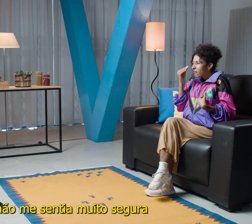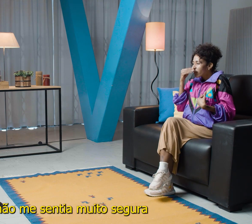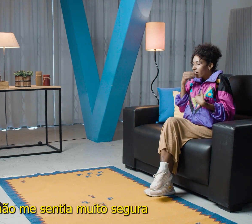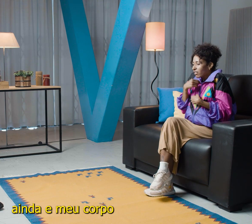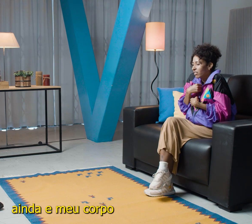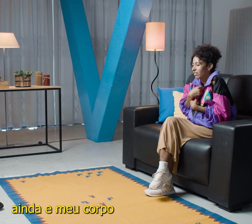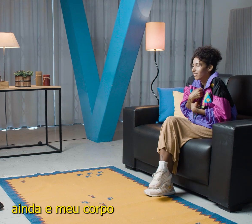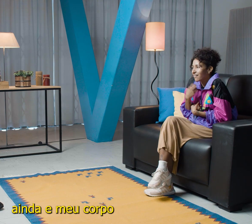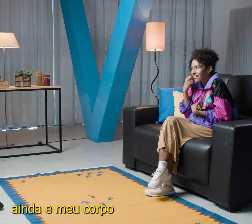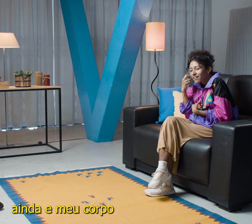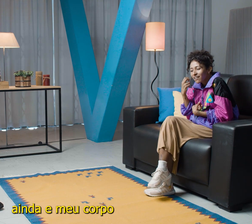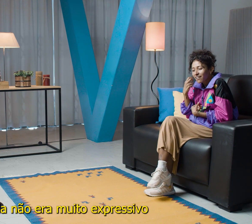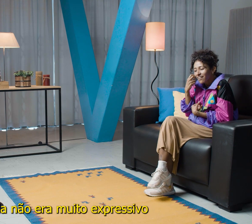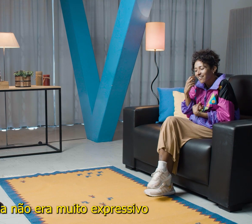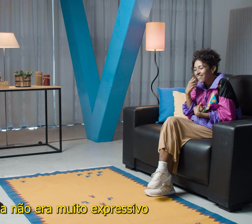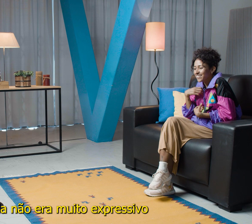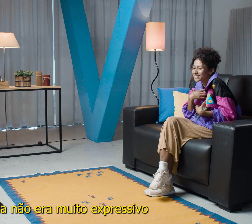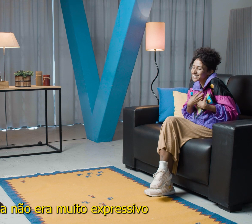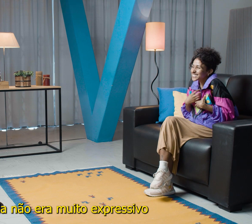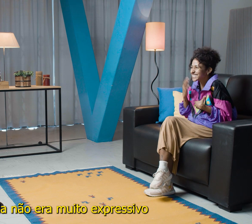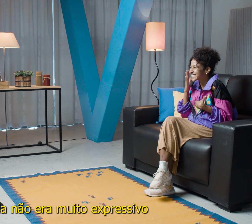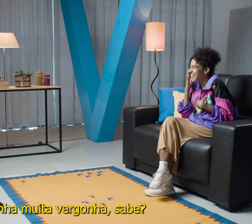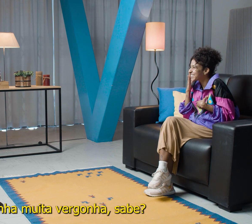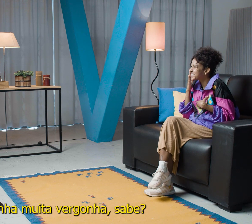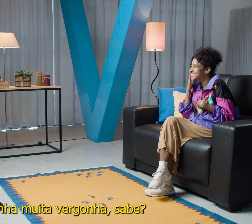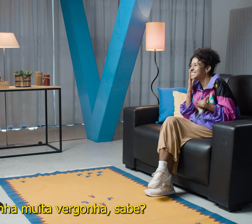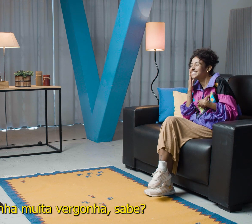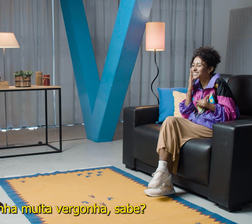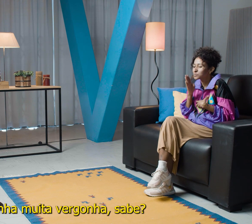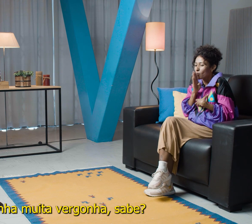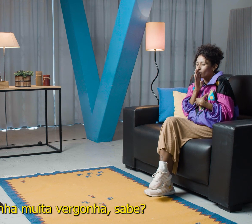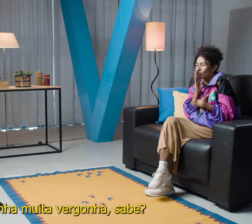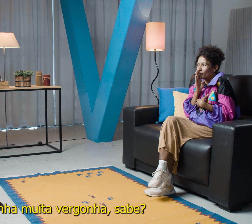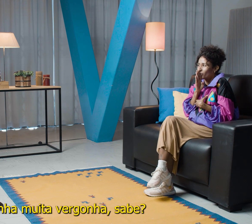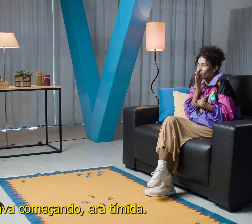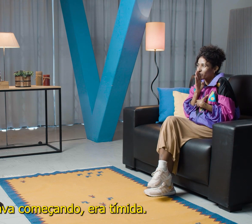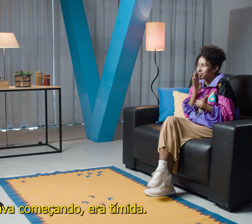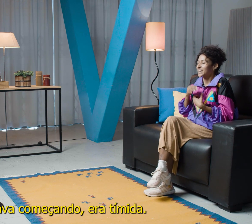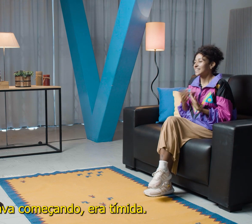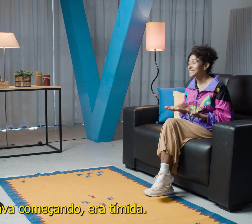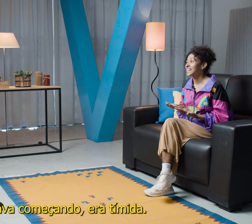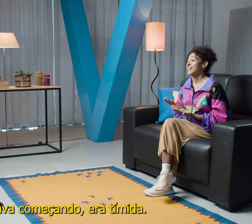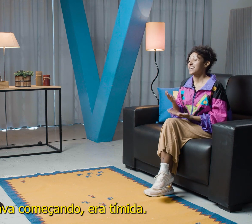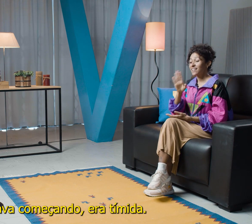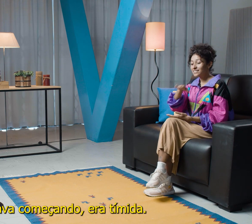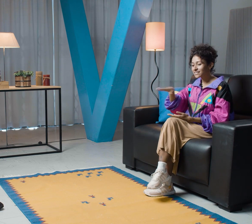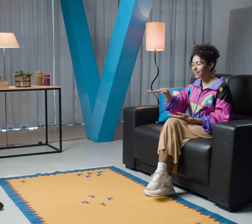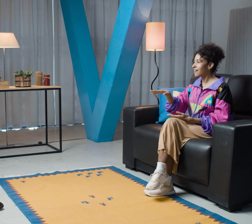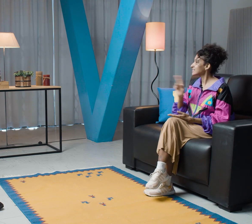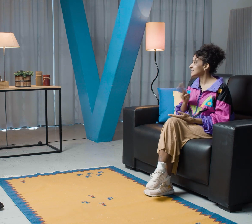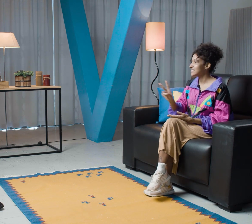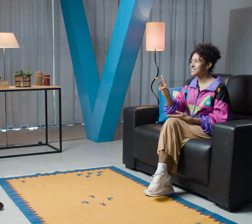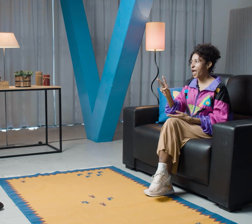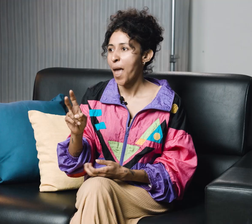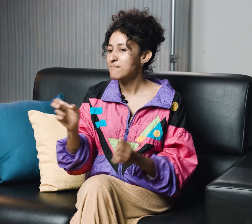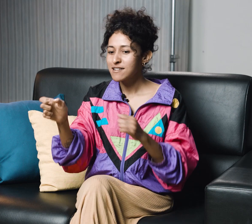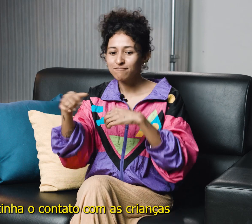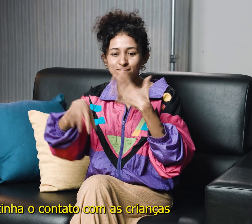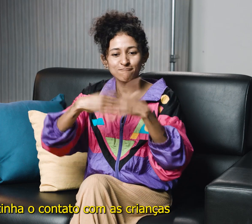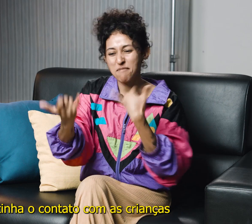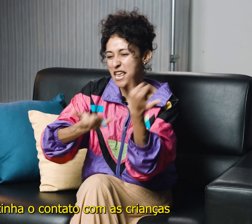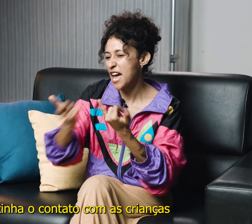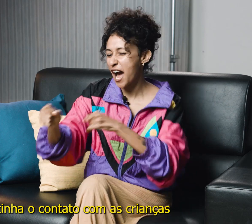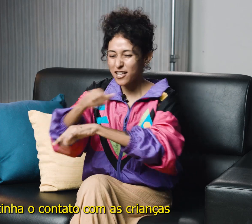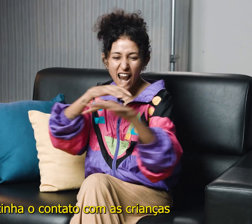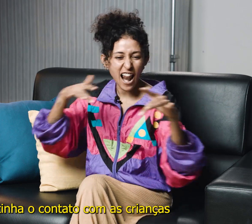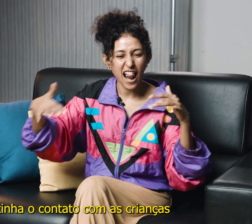muito segura ainda, meu corpo ainda não era muito expressivo, eu tinha muita vergonha, sabe? Estava começando, né? Era tímida.